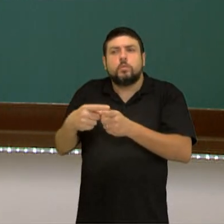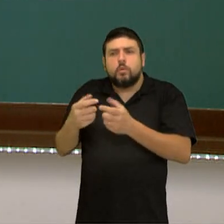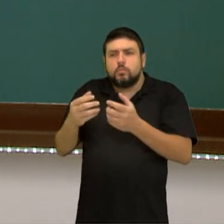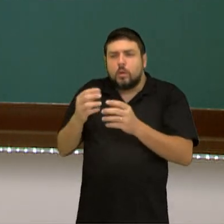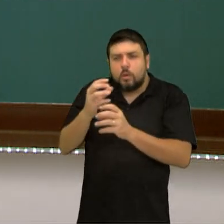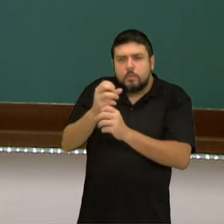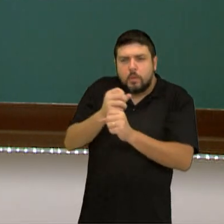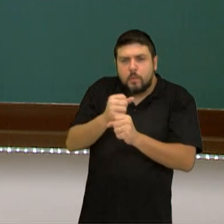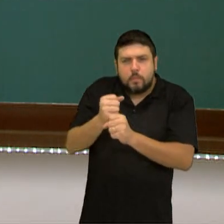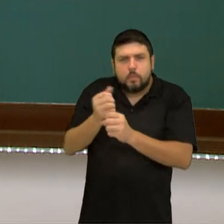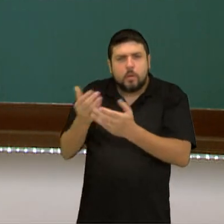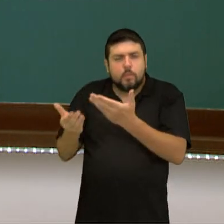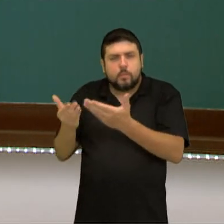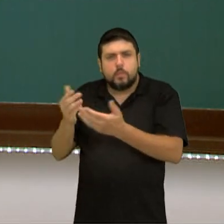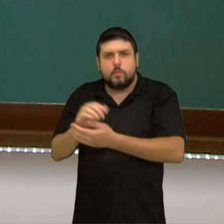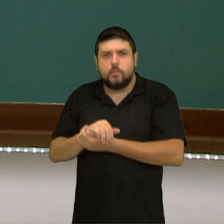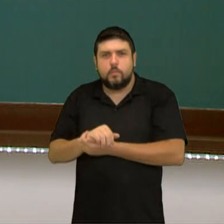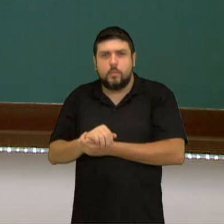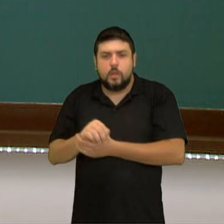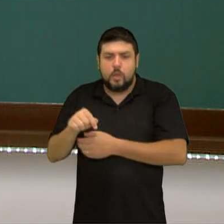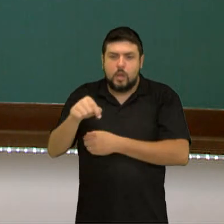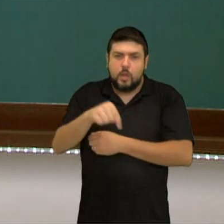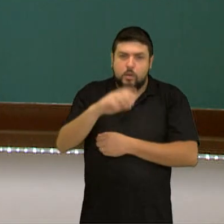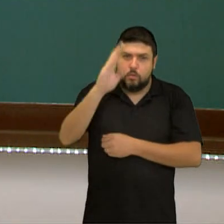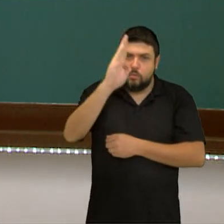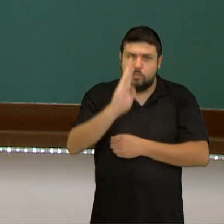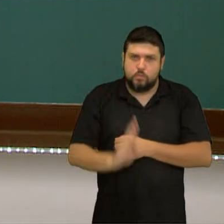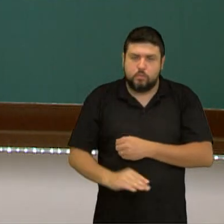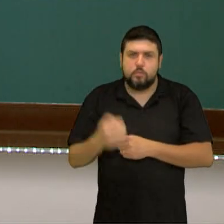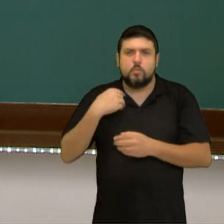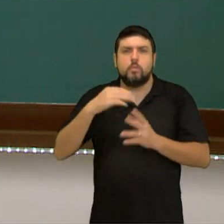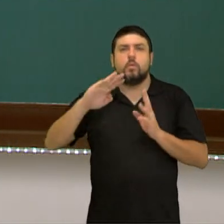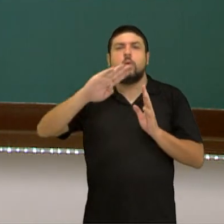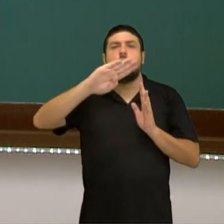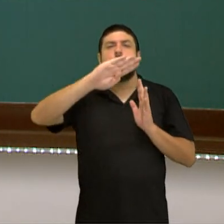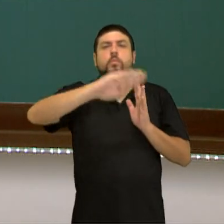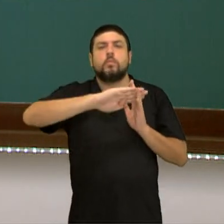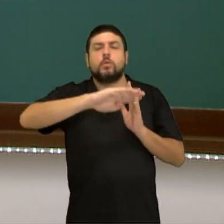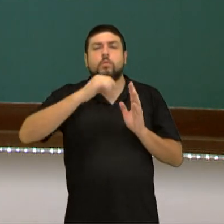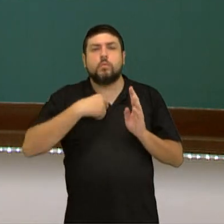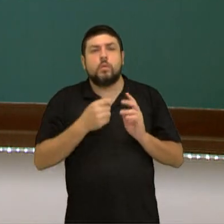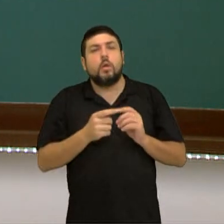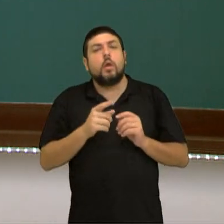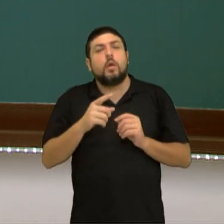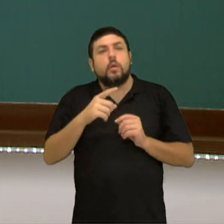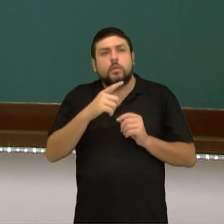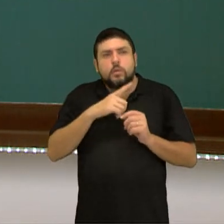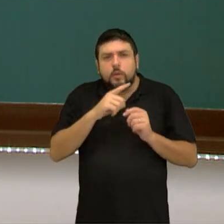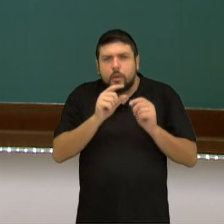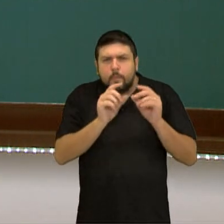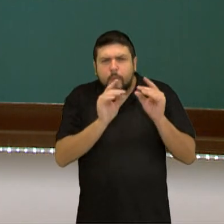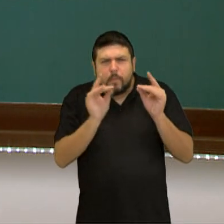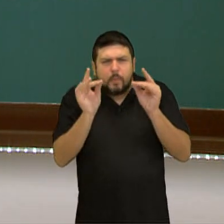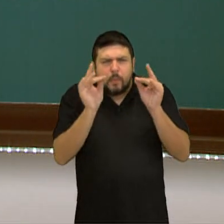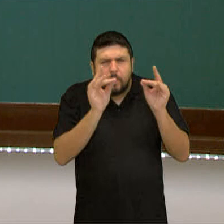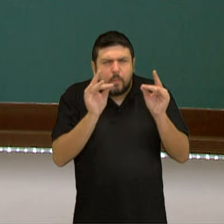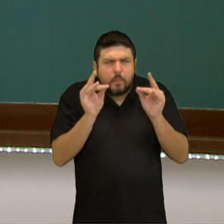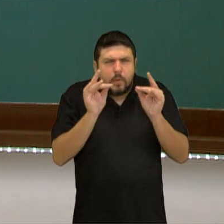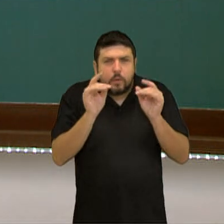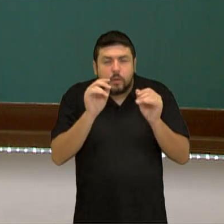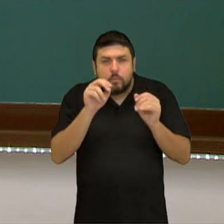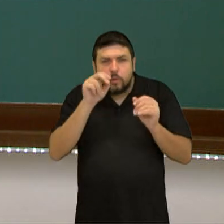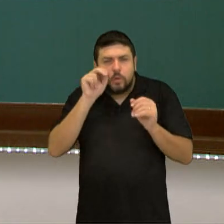aqui a gente vai ter esse exagero no próprio barroco, tá? Então aqui você vê o exagero dos entalhes, que não dá nem para ver a